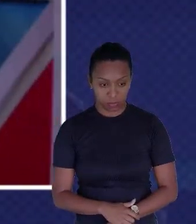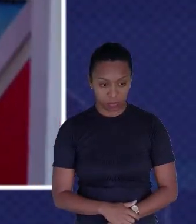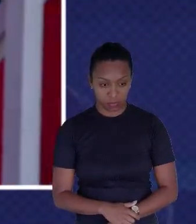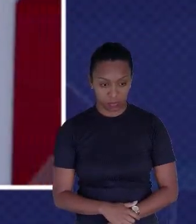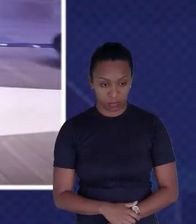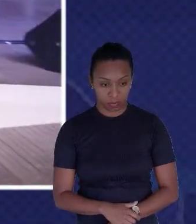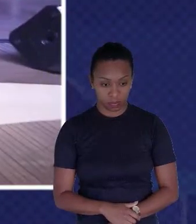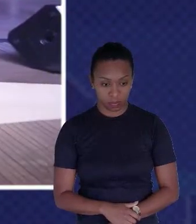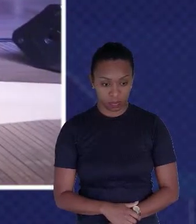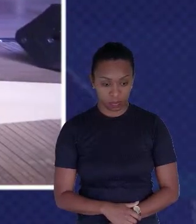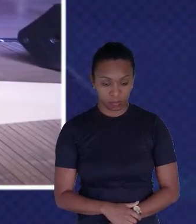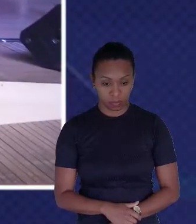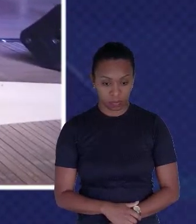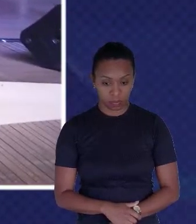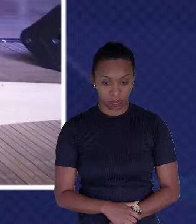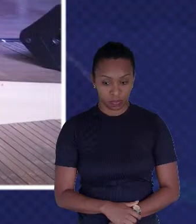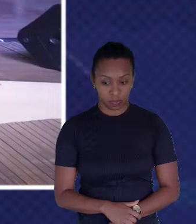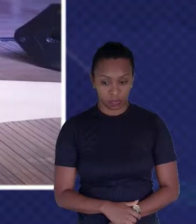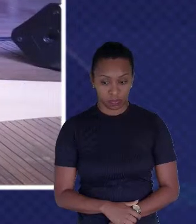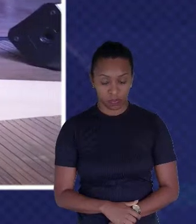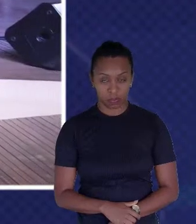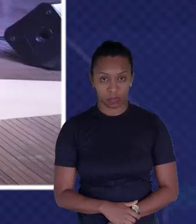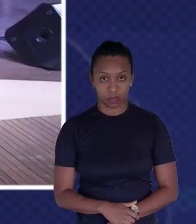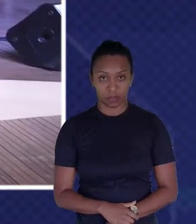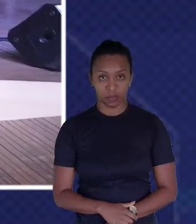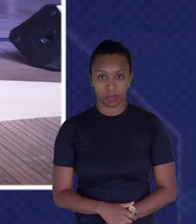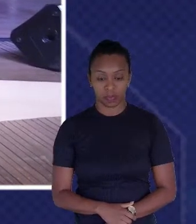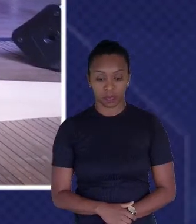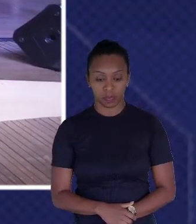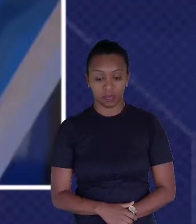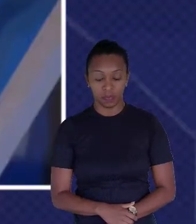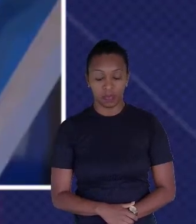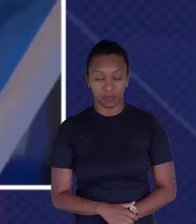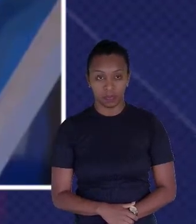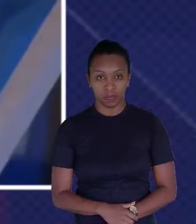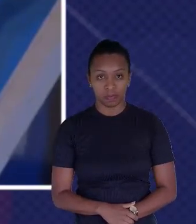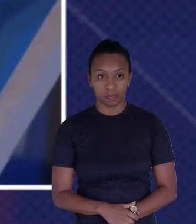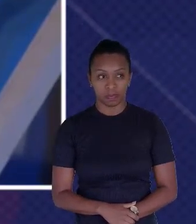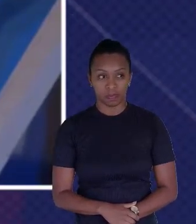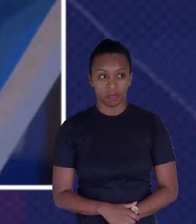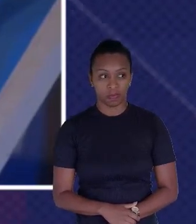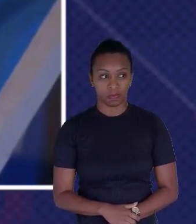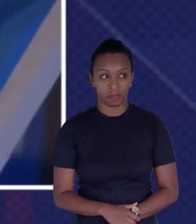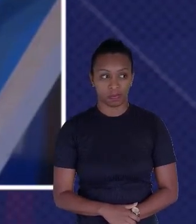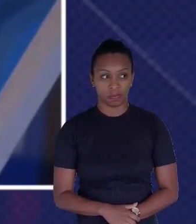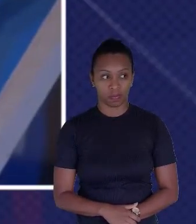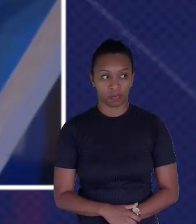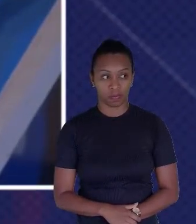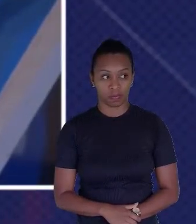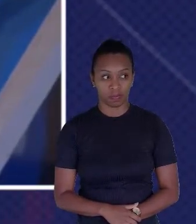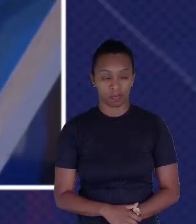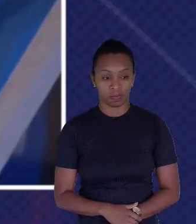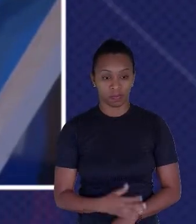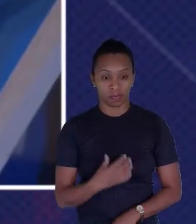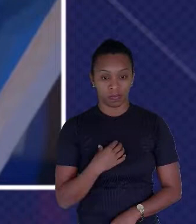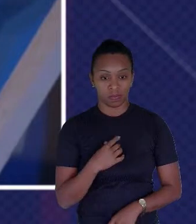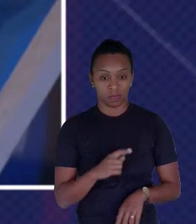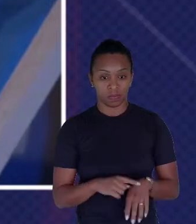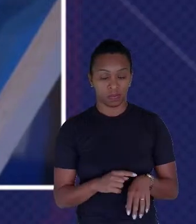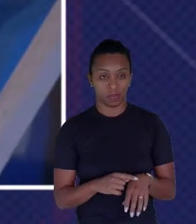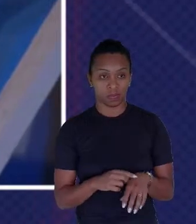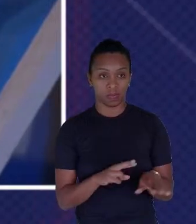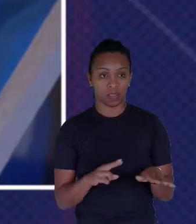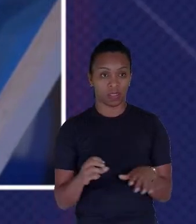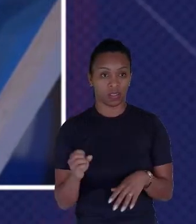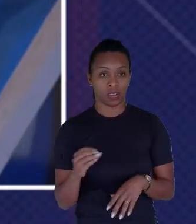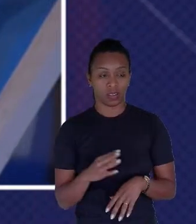boa tarde inovadores inovadoras como é que vocês estão se sentindo nesse momento nessa reta final de semana de